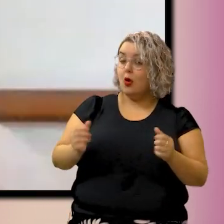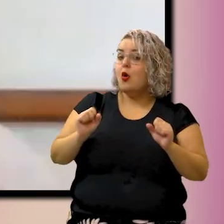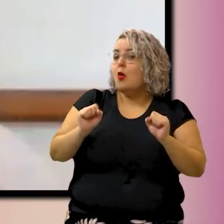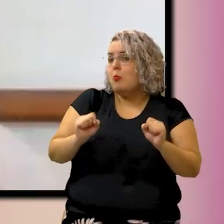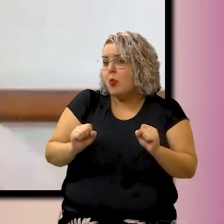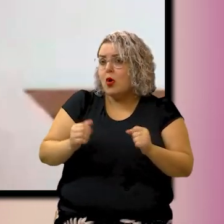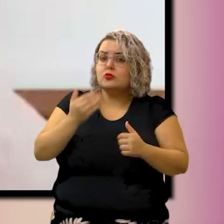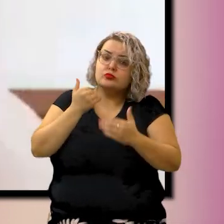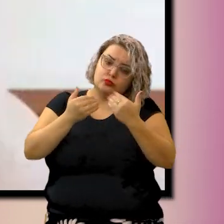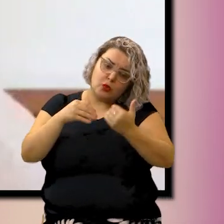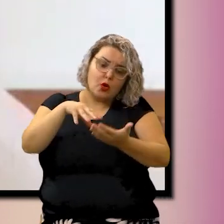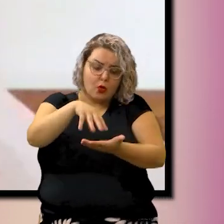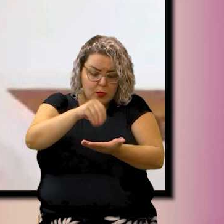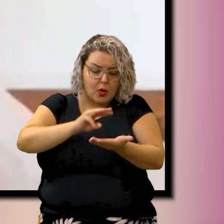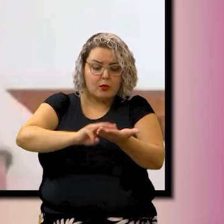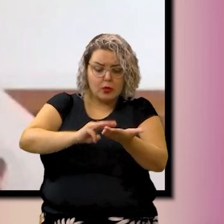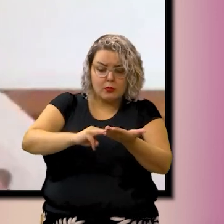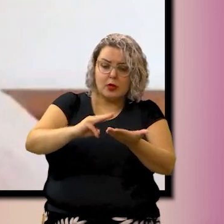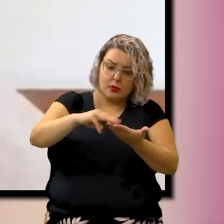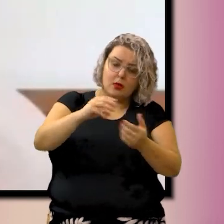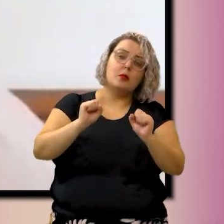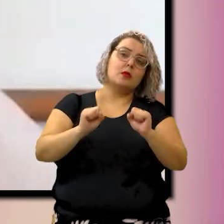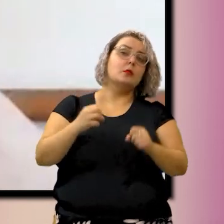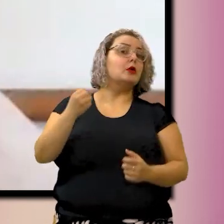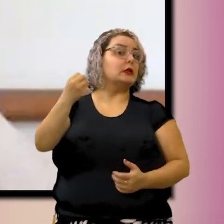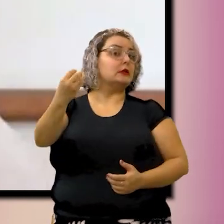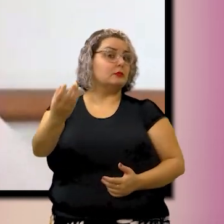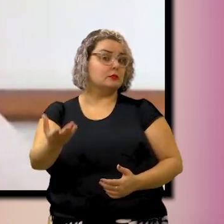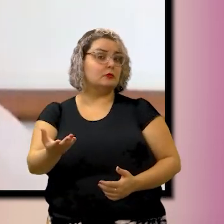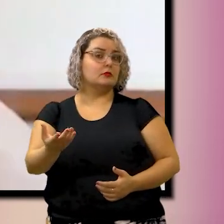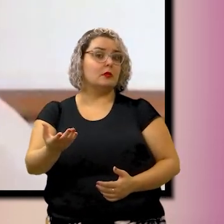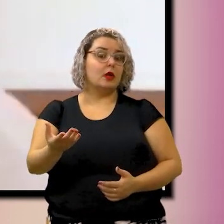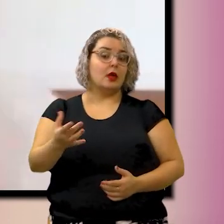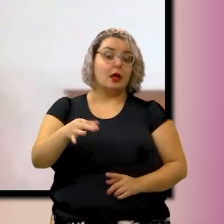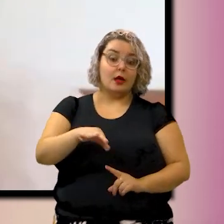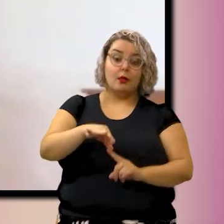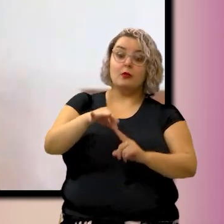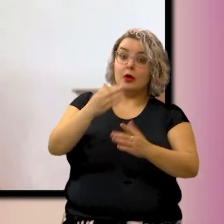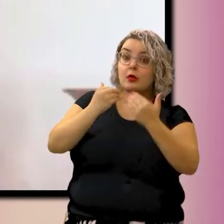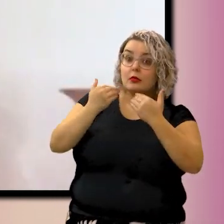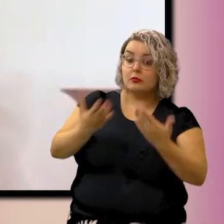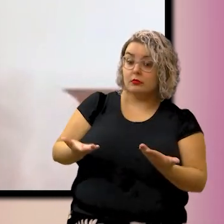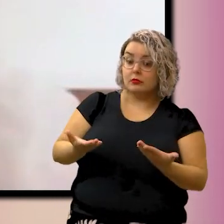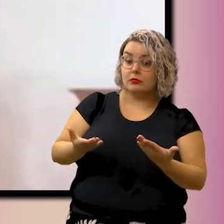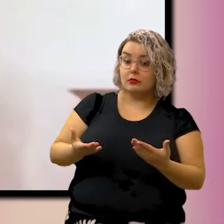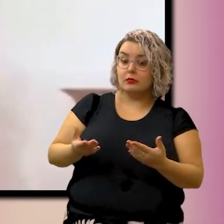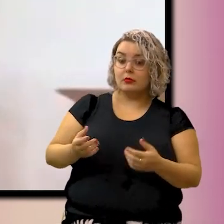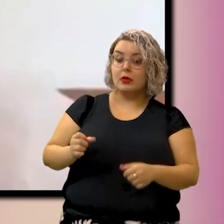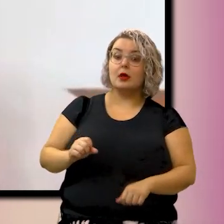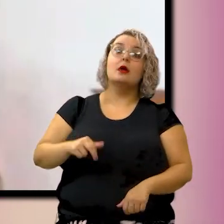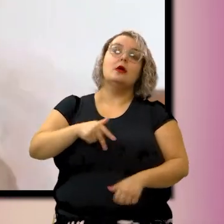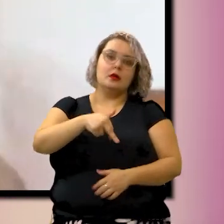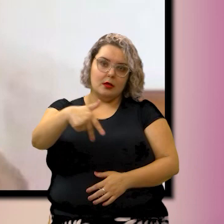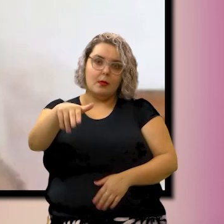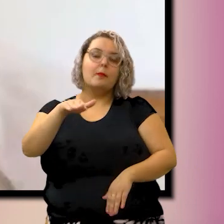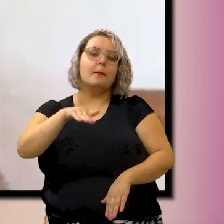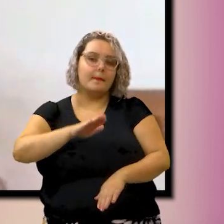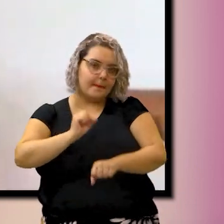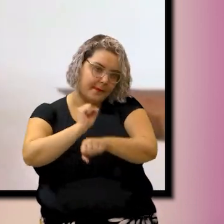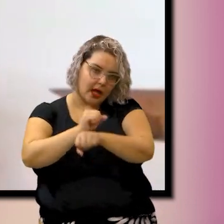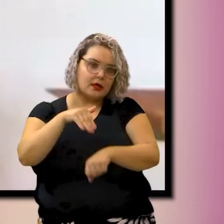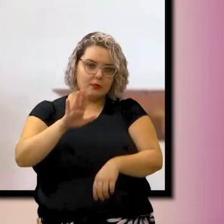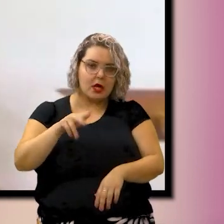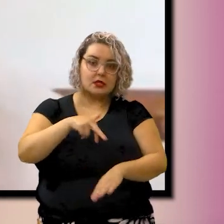Então, Então, assim, você até poderia comer a sua coxinha, o seu pastel para poder viajar. Eu até prefiro que você come e você pare mais e